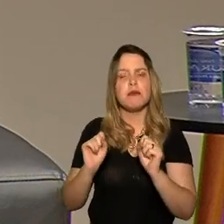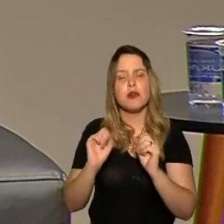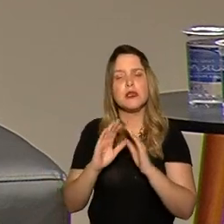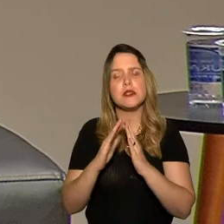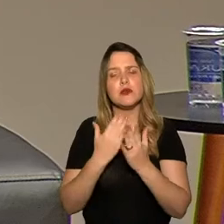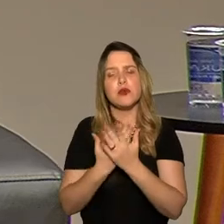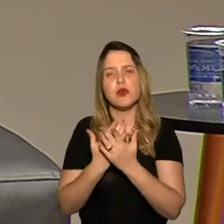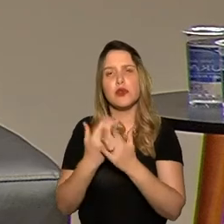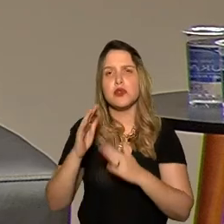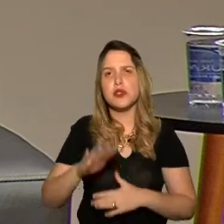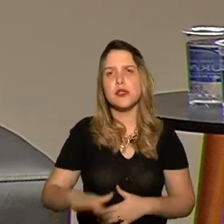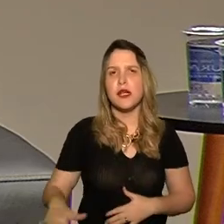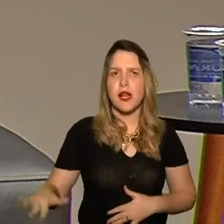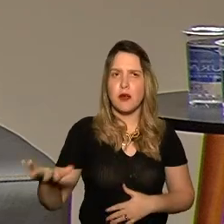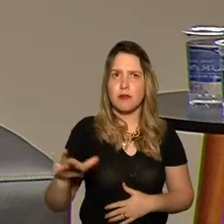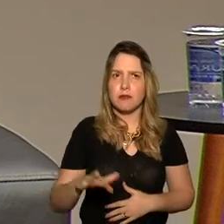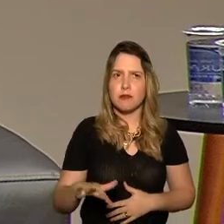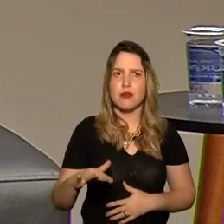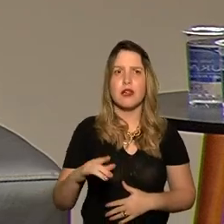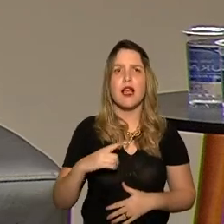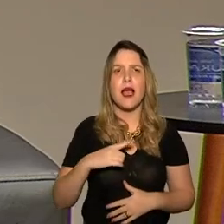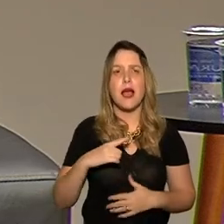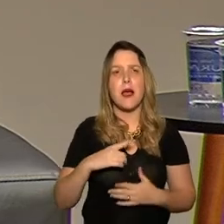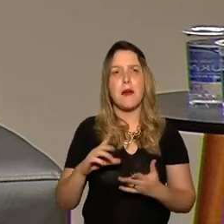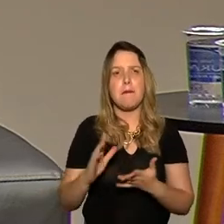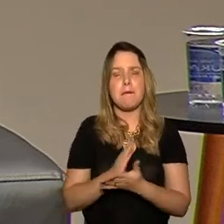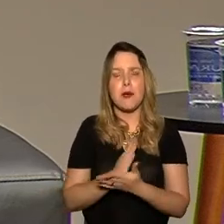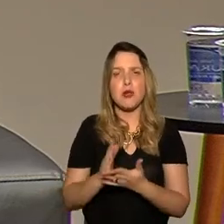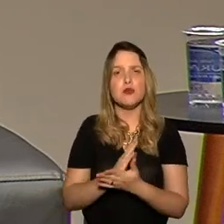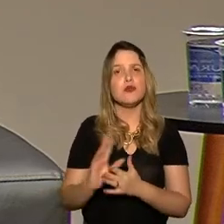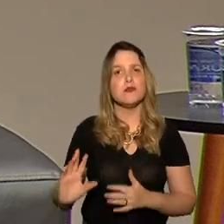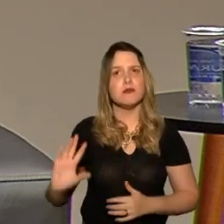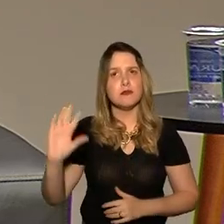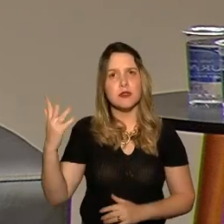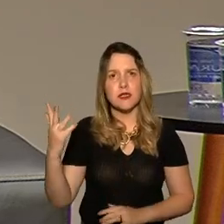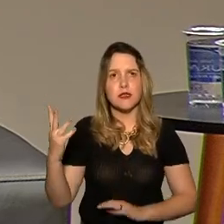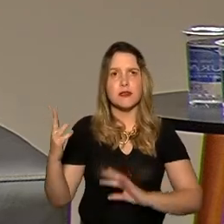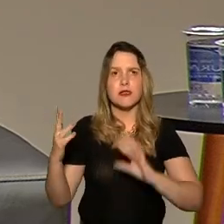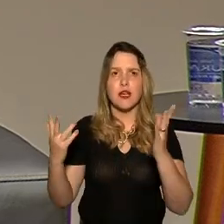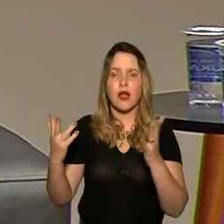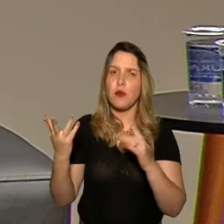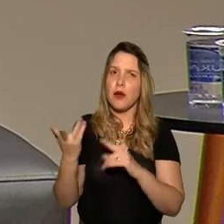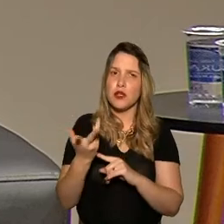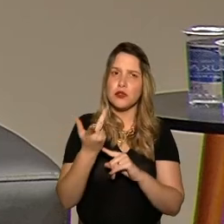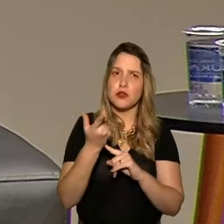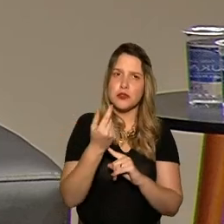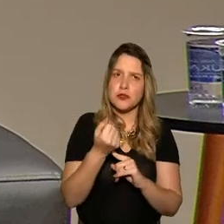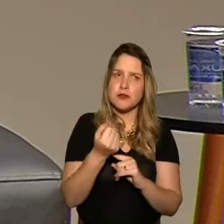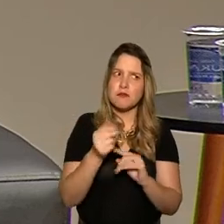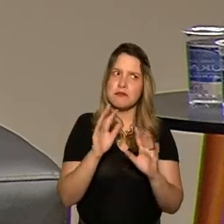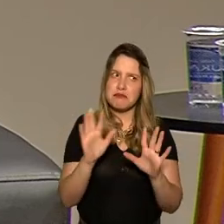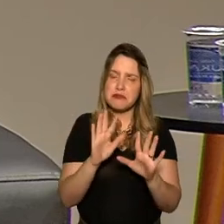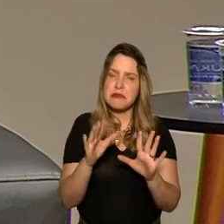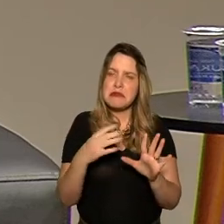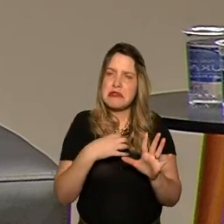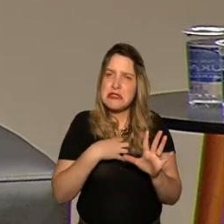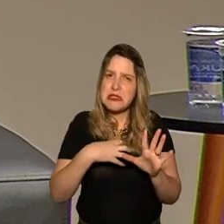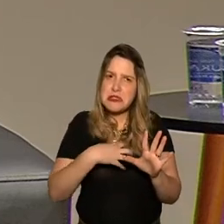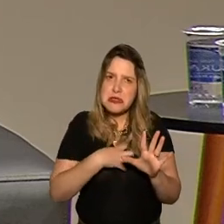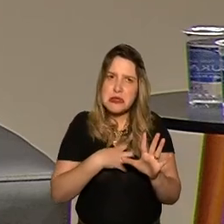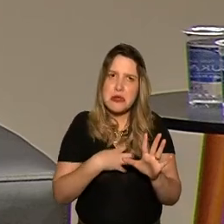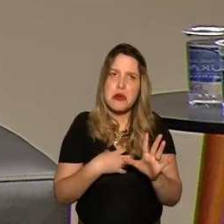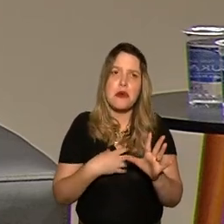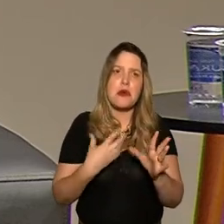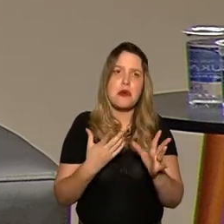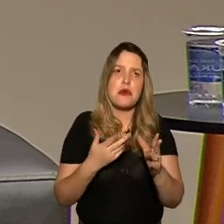geralmente na maioria dos casos as obras são aludidas e não vivenciadas ali no